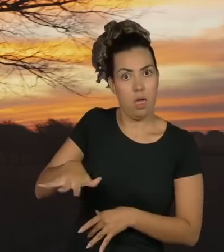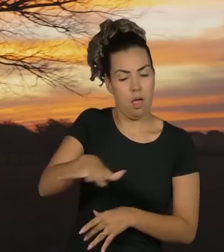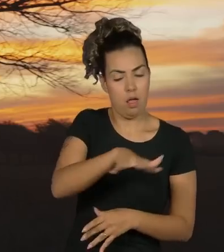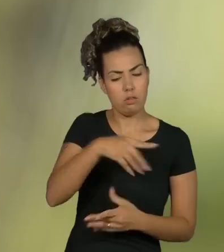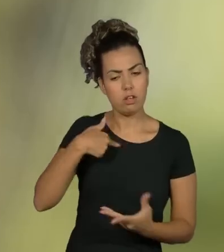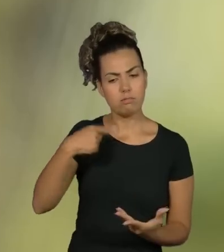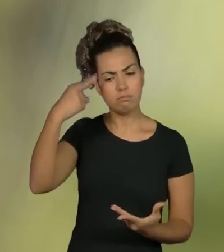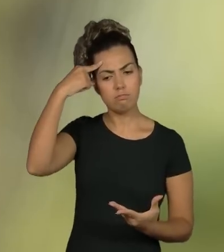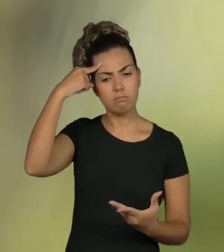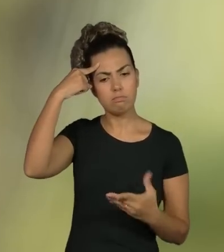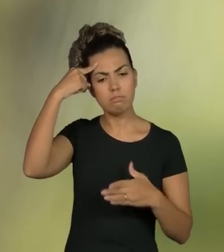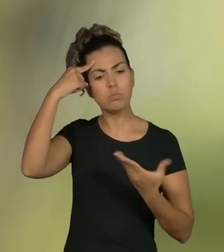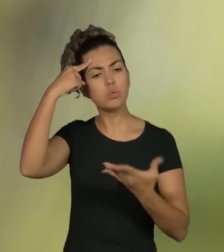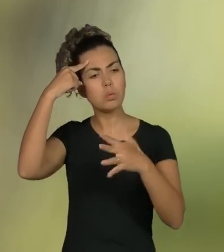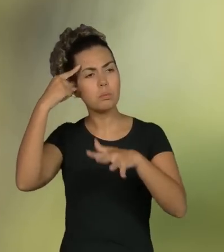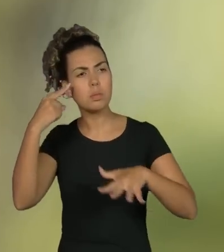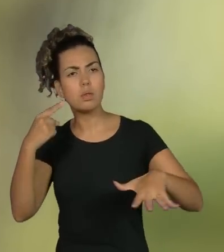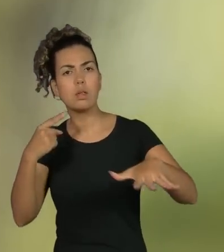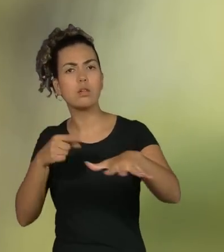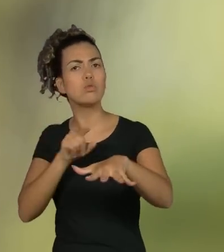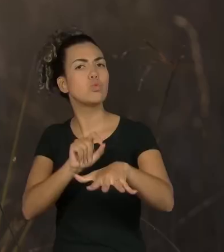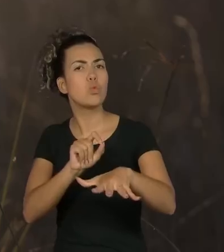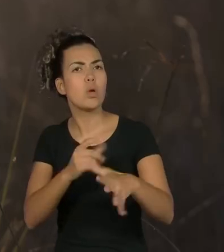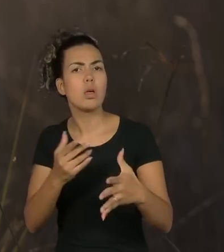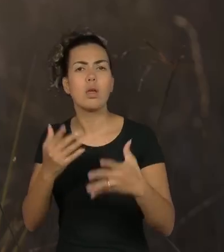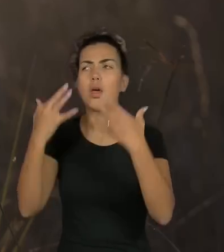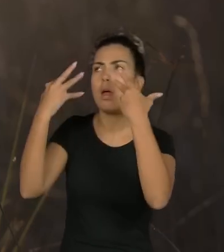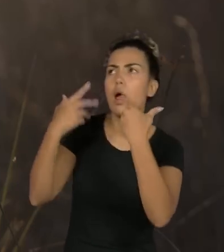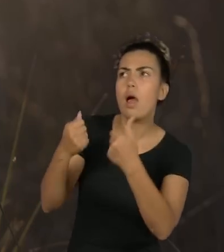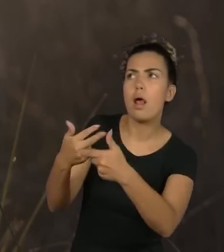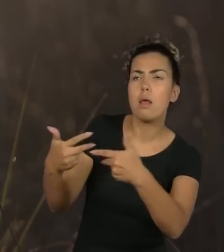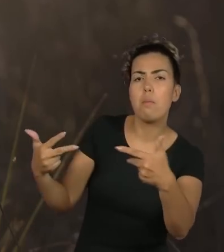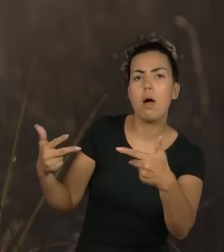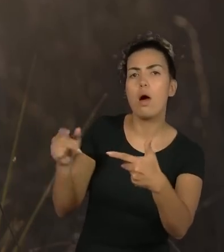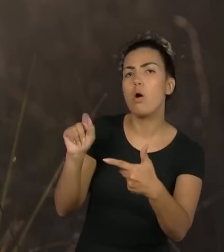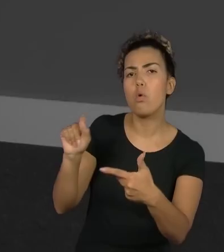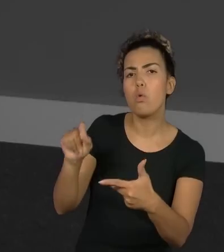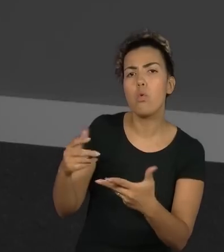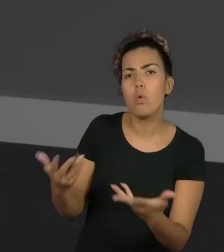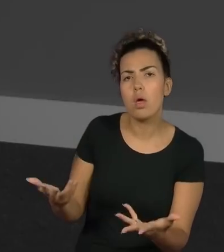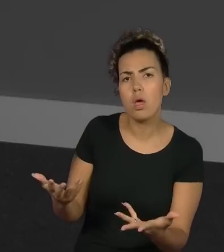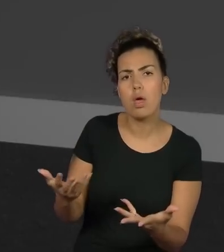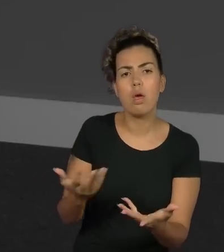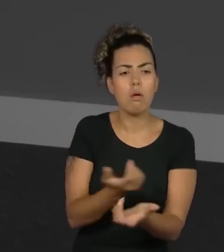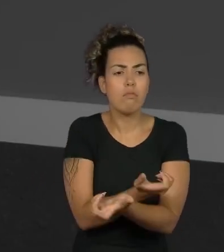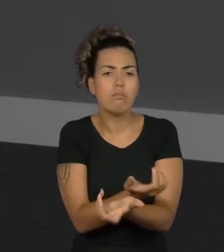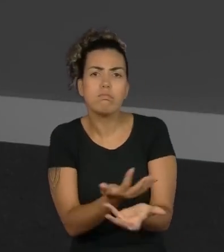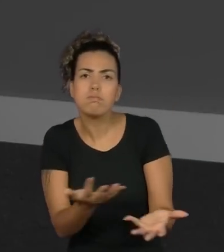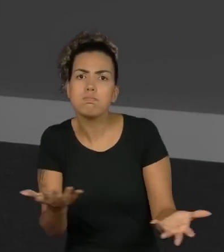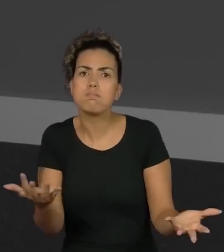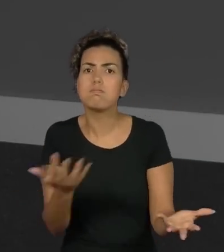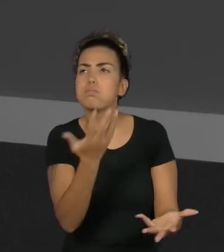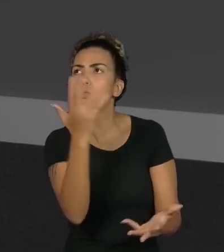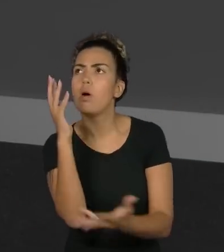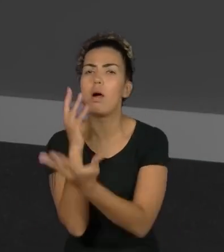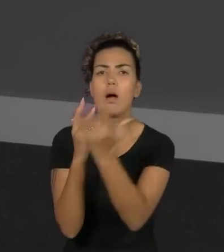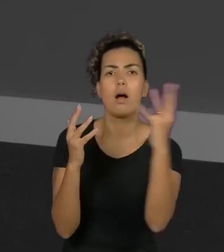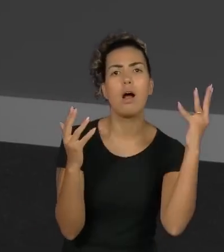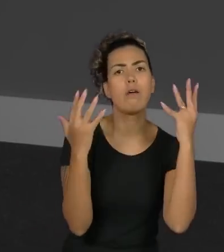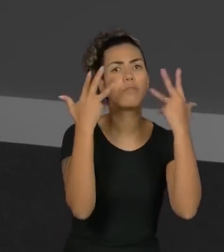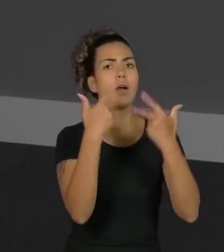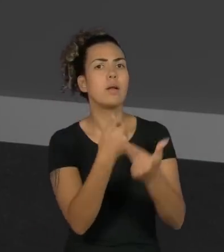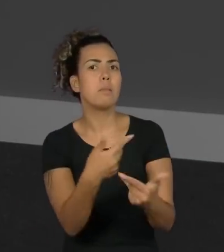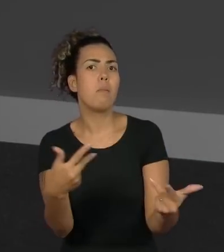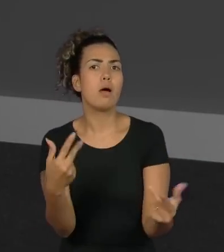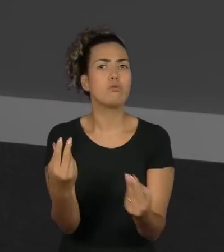os ambientes, do que são os animais, né, do que a flora. Você tem um trabalho bastante voltado para parques que estão no